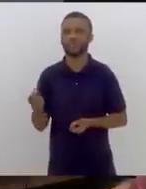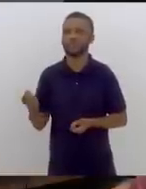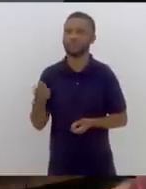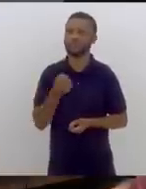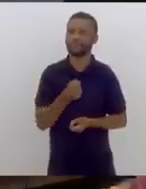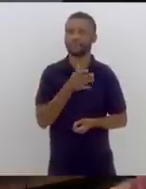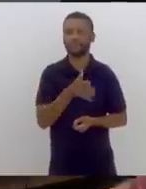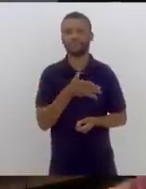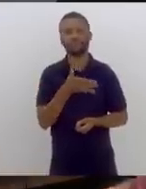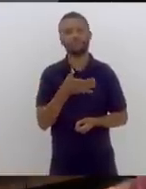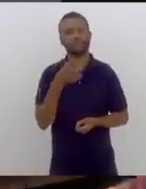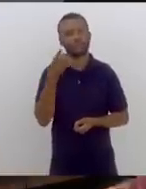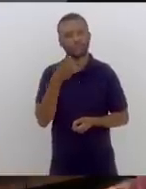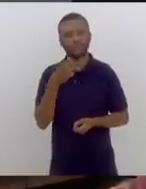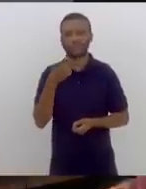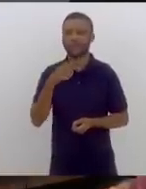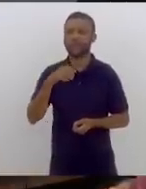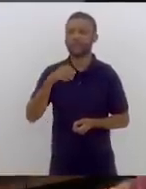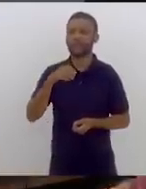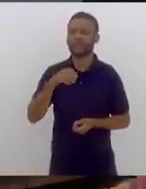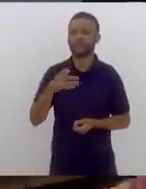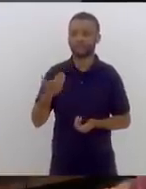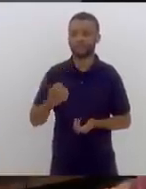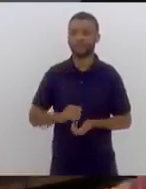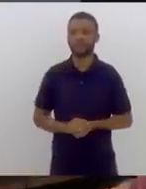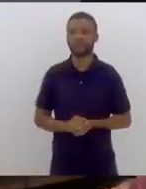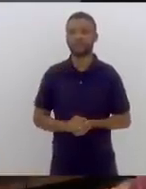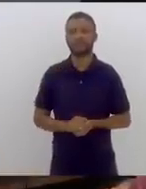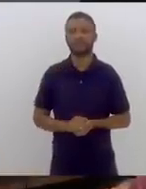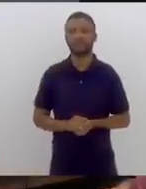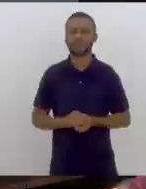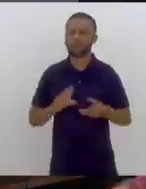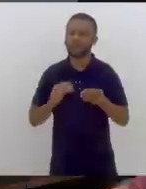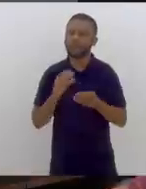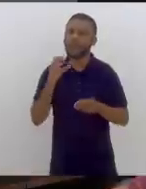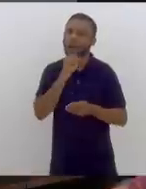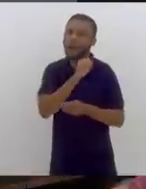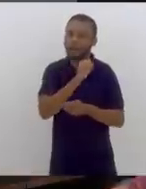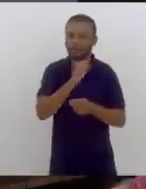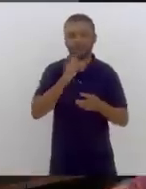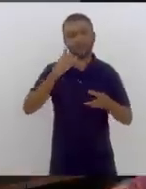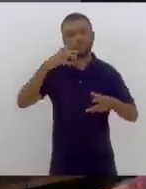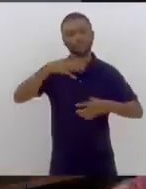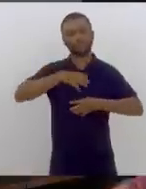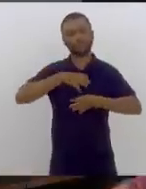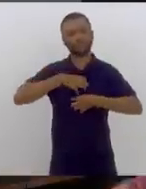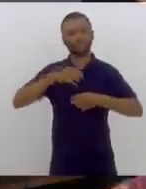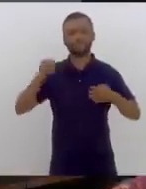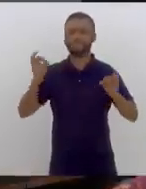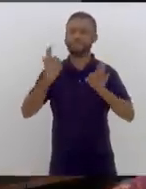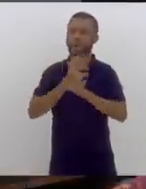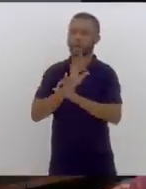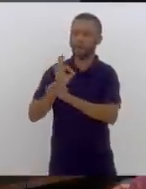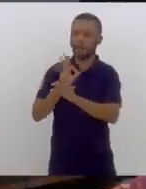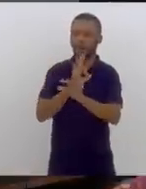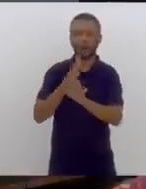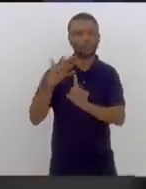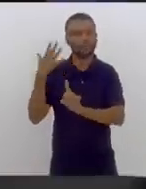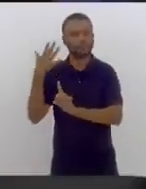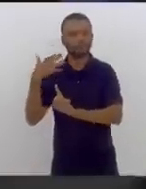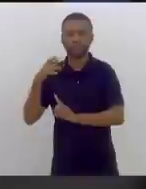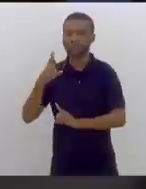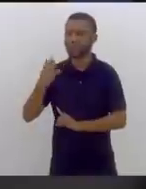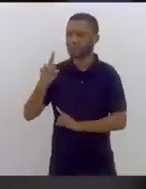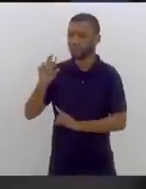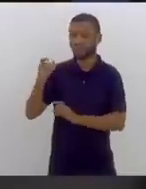não abrir deputado outro defensor também Marcelo porque eu me sinto contemplado por tudo que foi dito pelo Rodrigo quanto